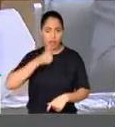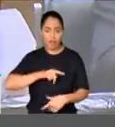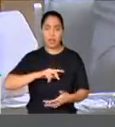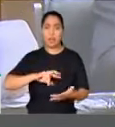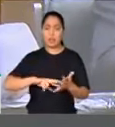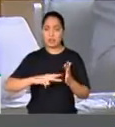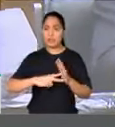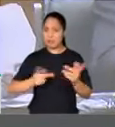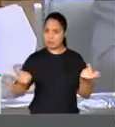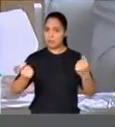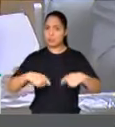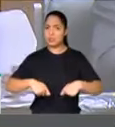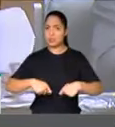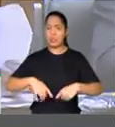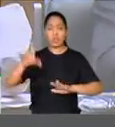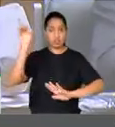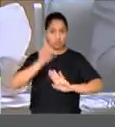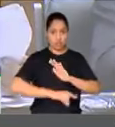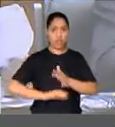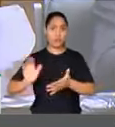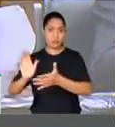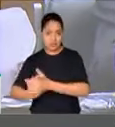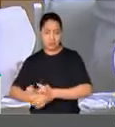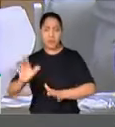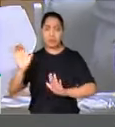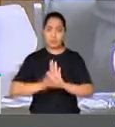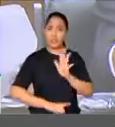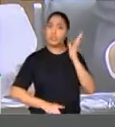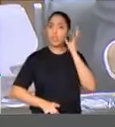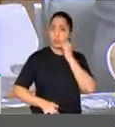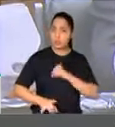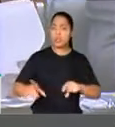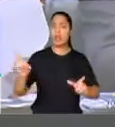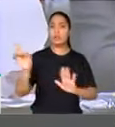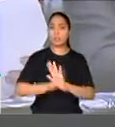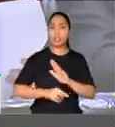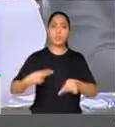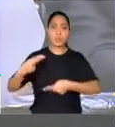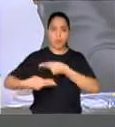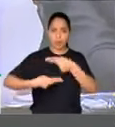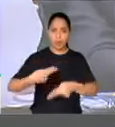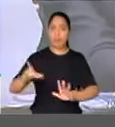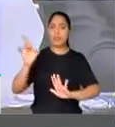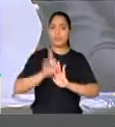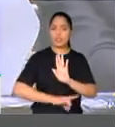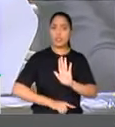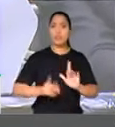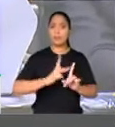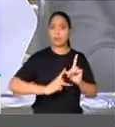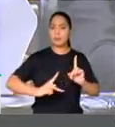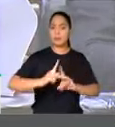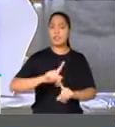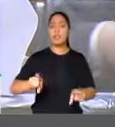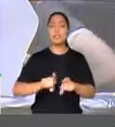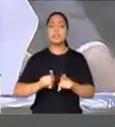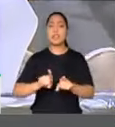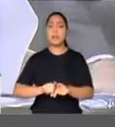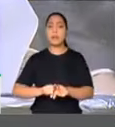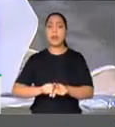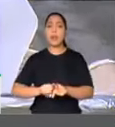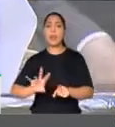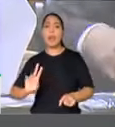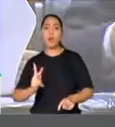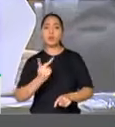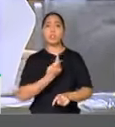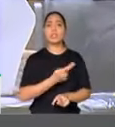o reconhecimento dos direitos ao casamento, à adoção, à herança, à previdência, bem como a alteração do nome civil e